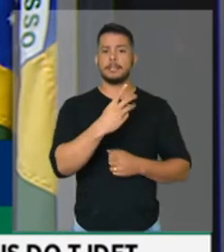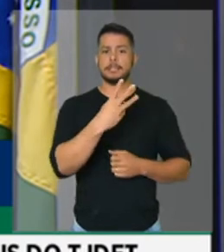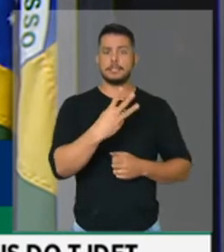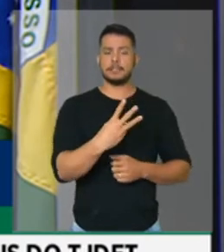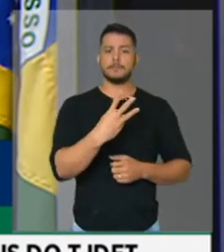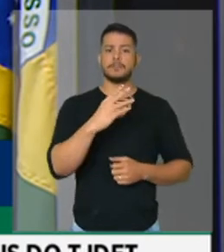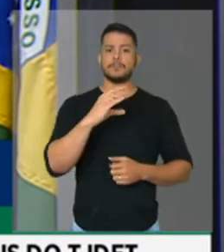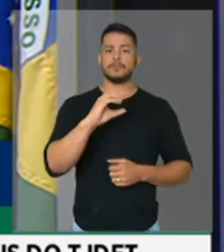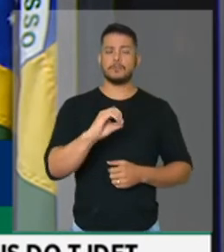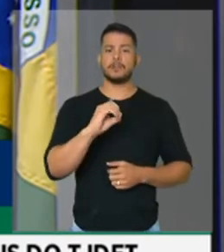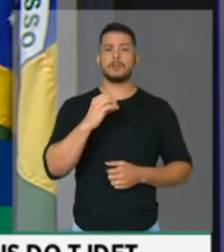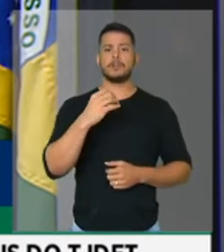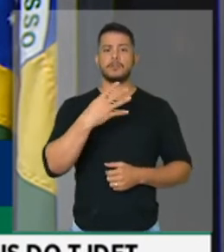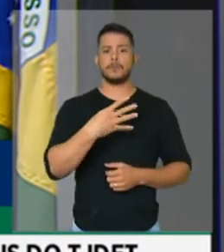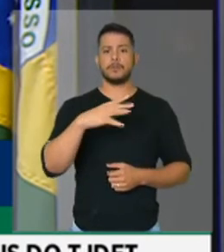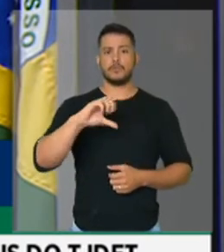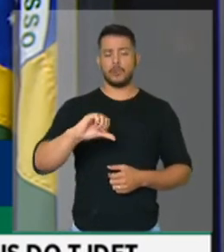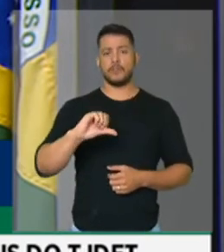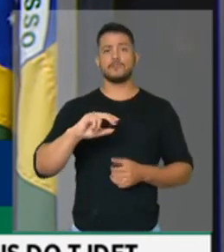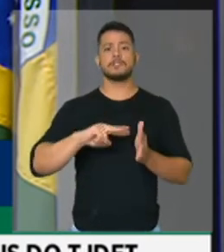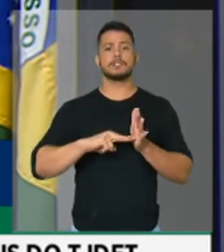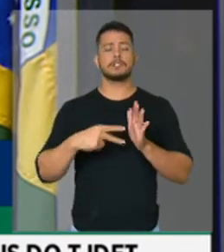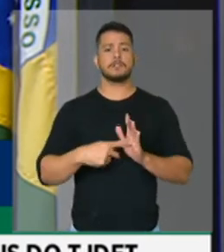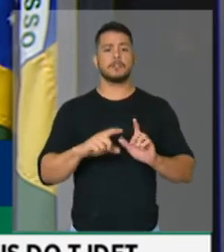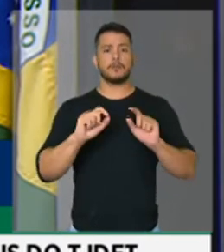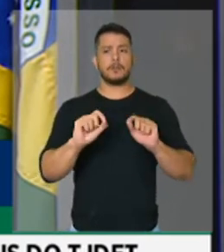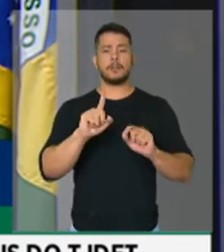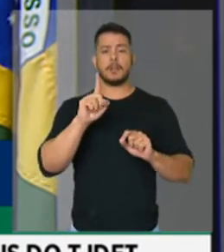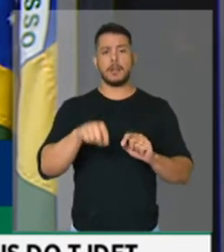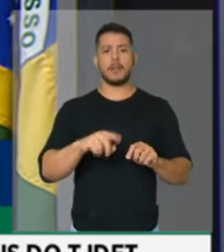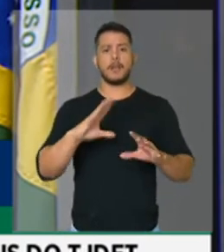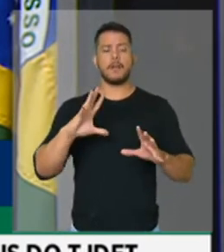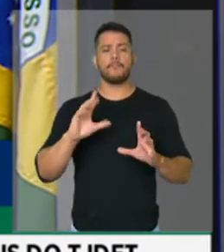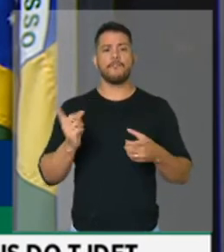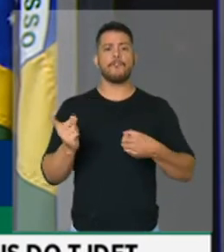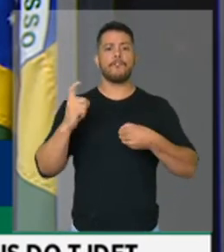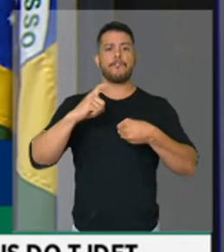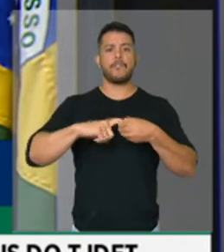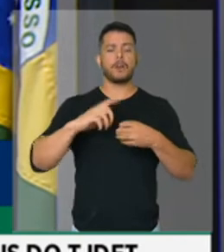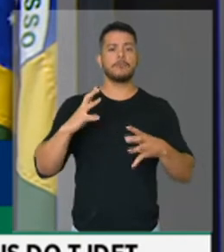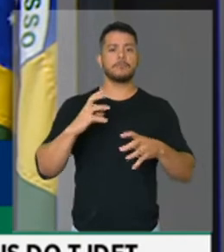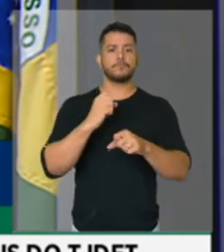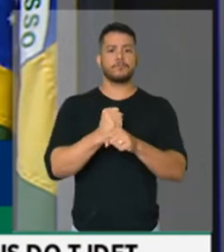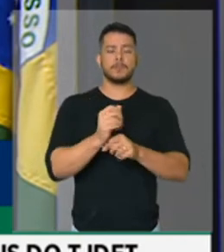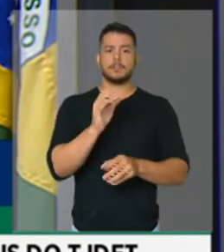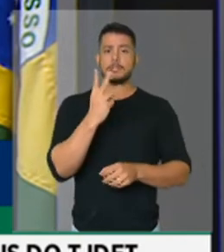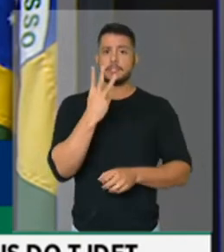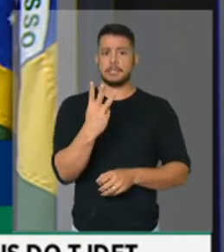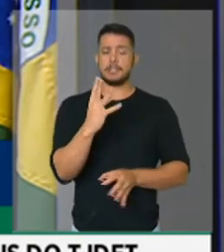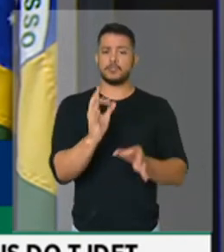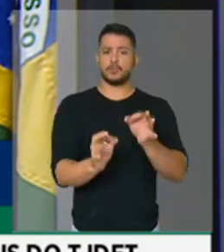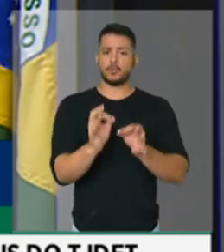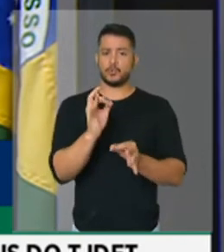13.049 visa estabelecer uma vez para ser recompostas por 3 juízes de direito de turmas recursais e por